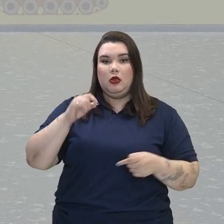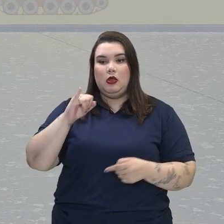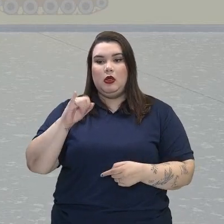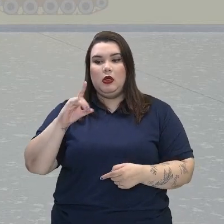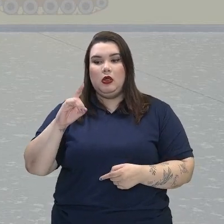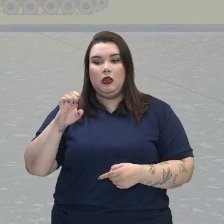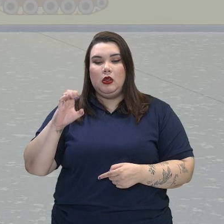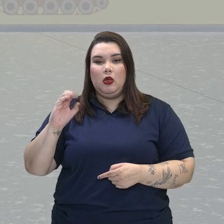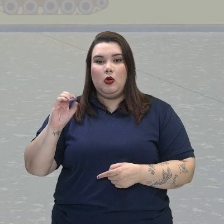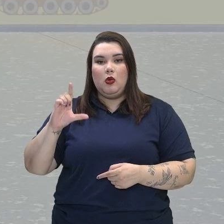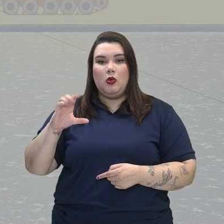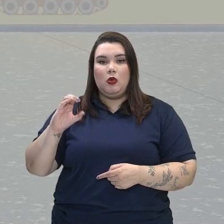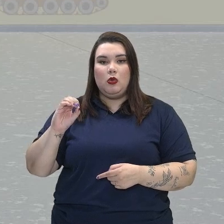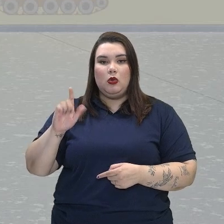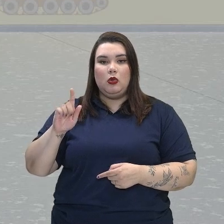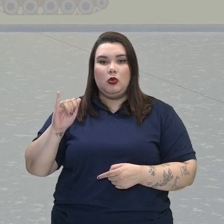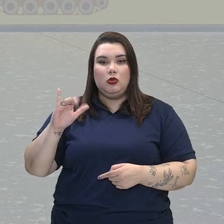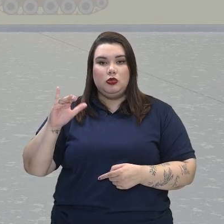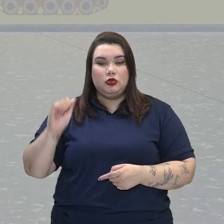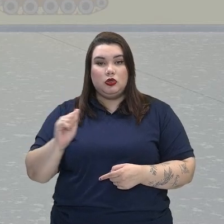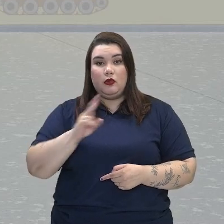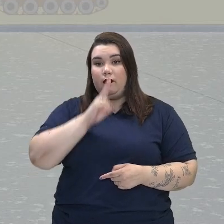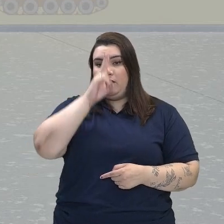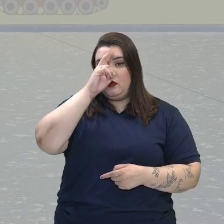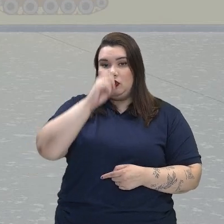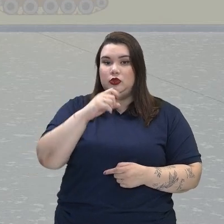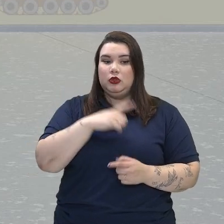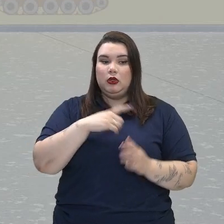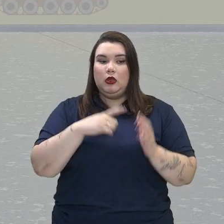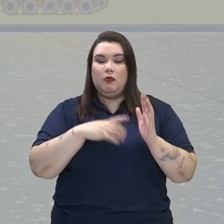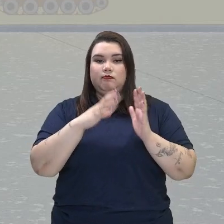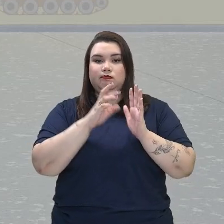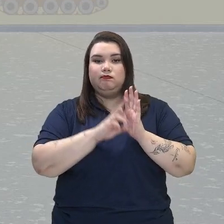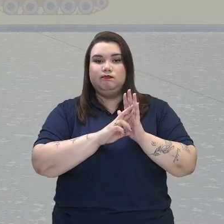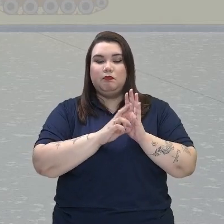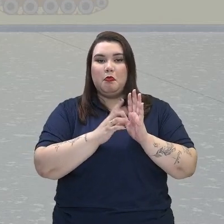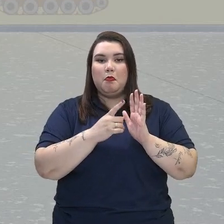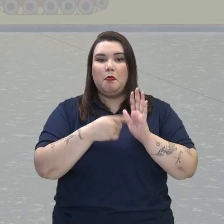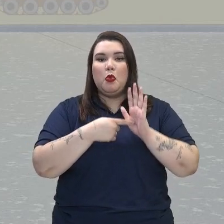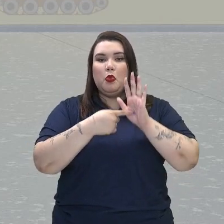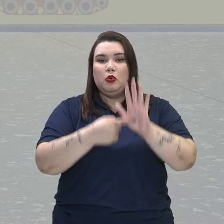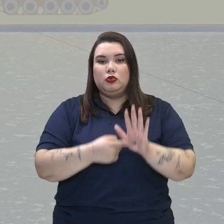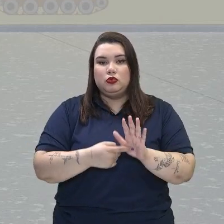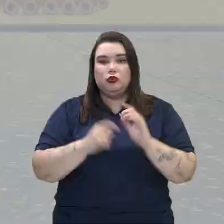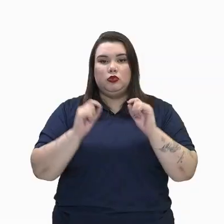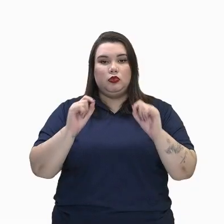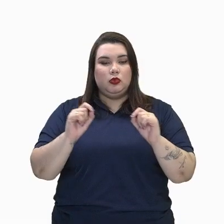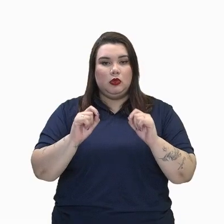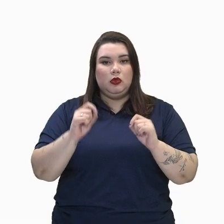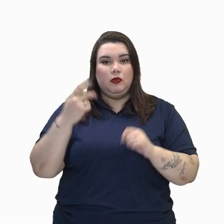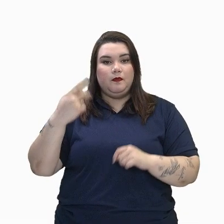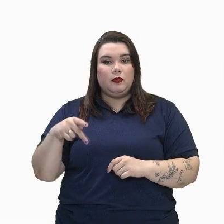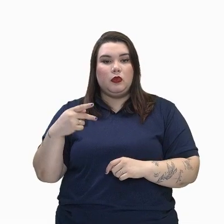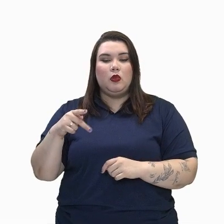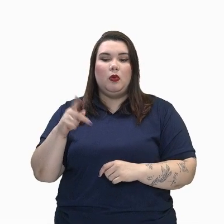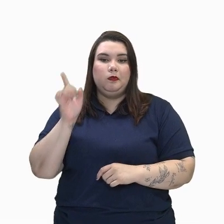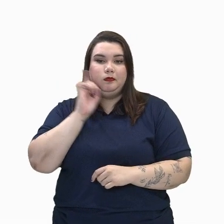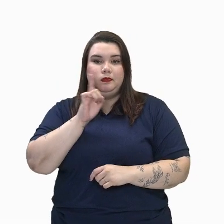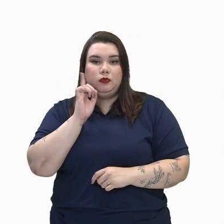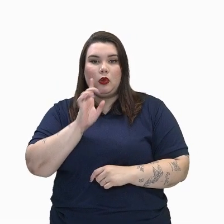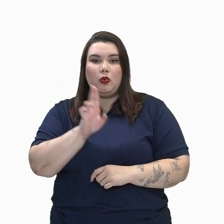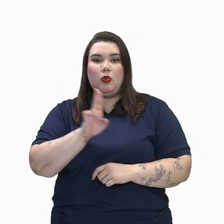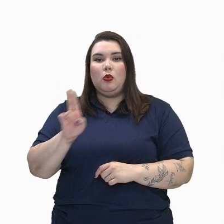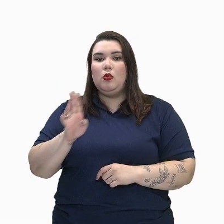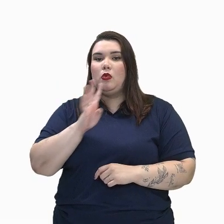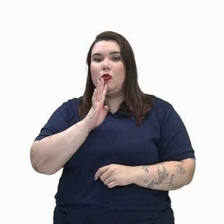forte. E isso vai acabar se refletindo nos Estados Unidos, no que vai ficar conhecido como macartismo. Então, nós temos